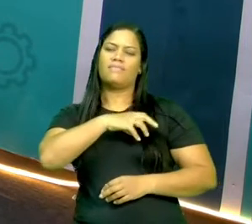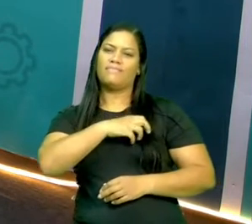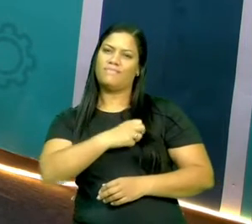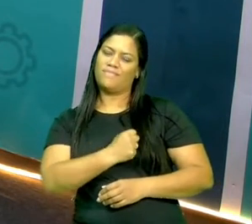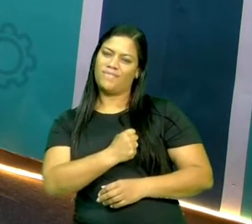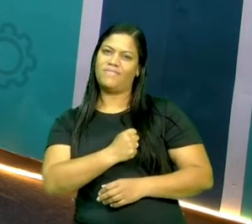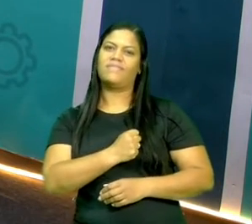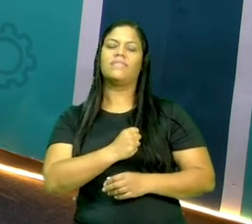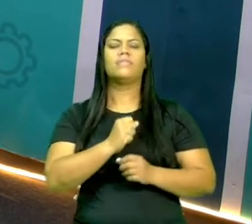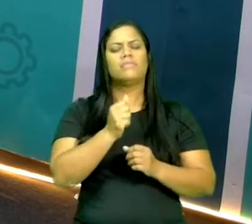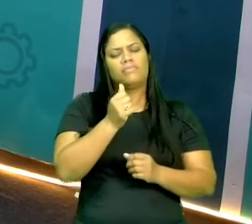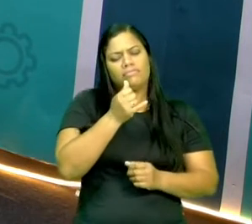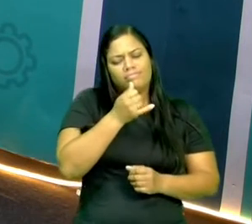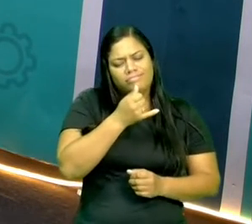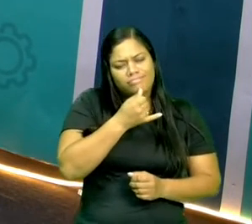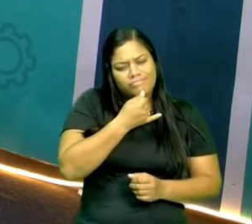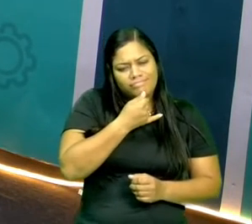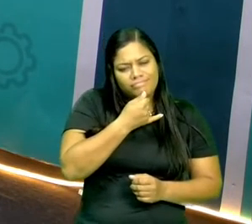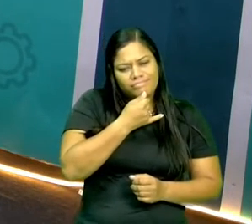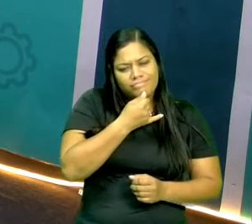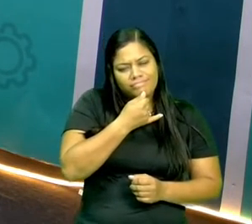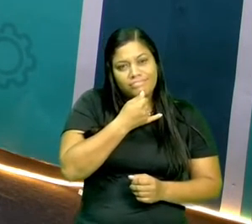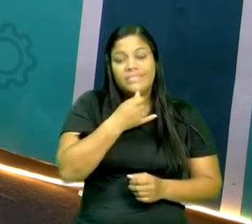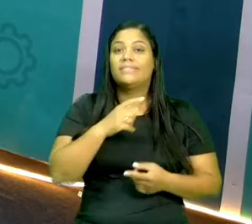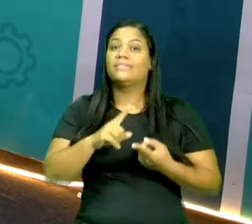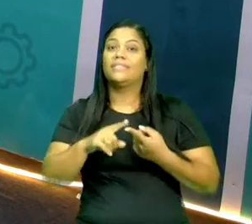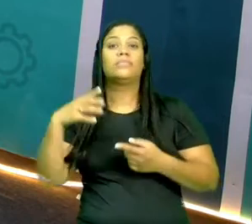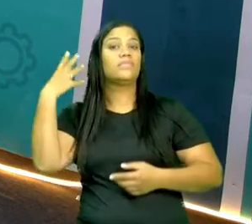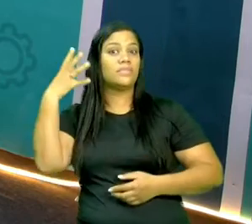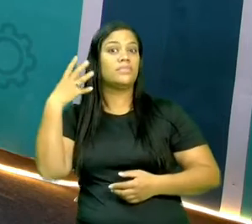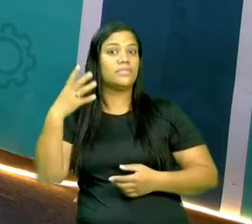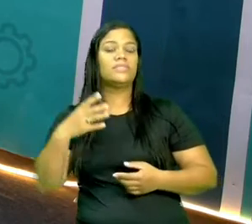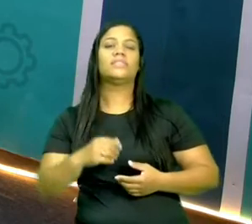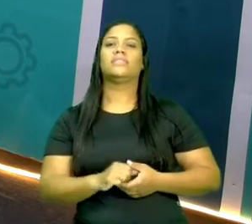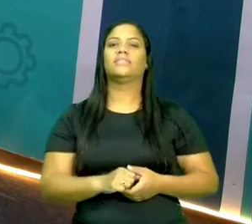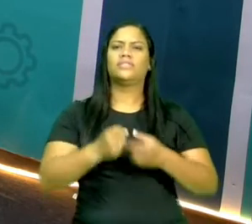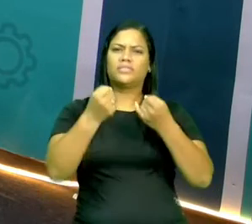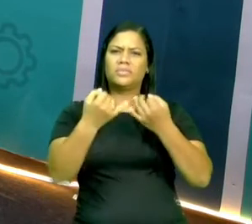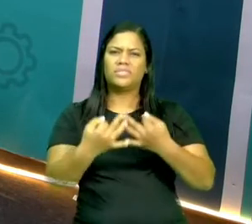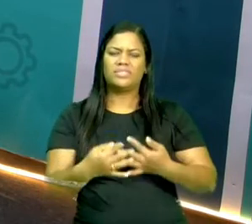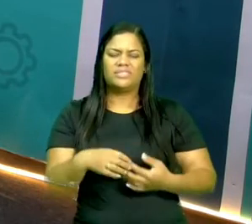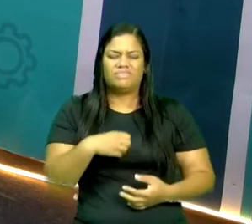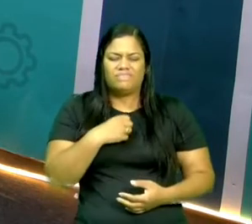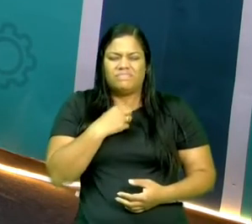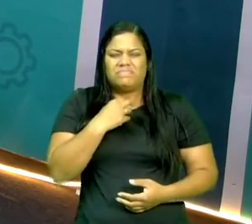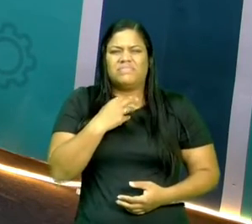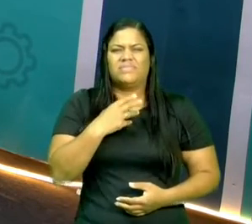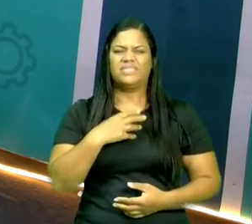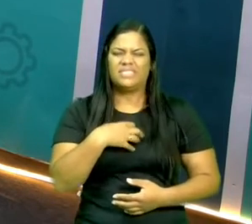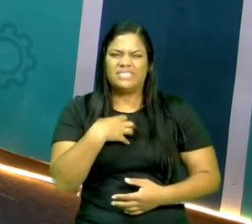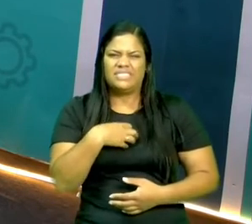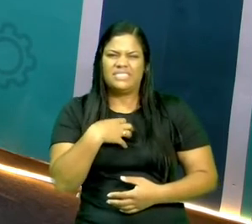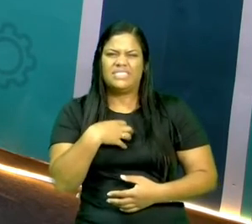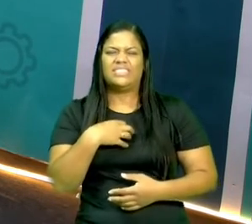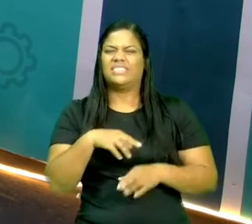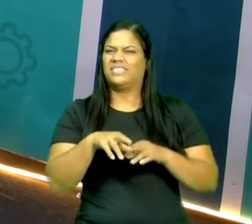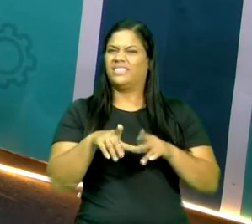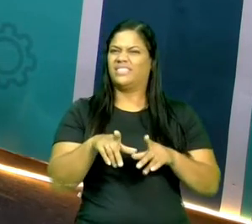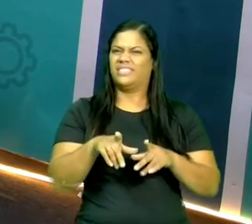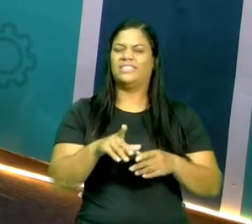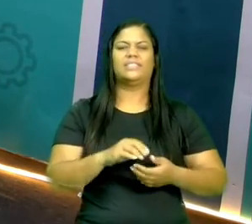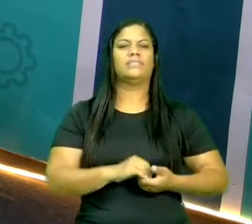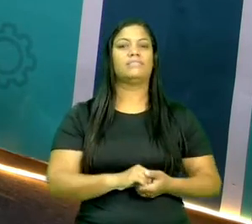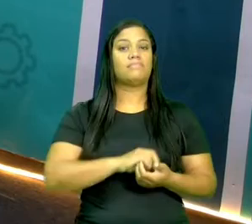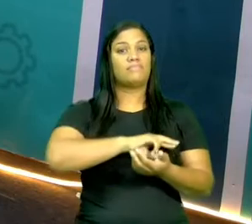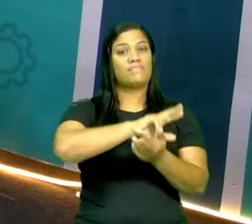gente pode ficar triste. Como a musiquinha falou, a gente pode se sentir enjoado, a gente pode ter